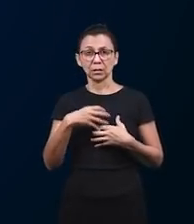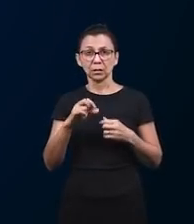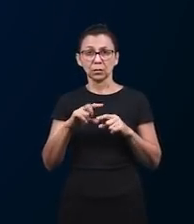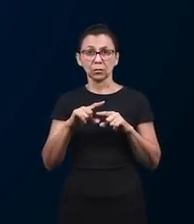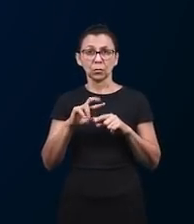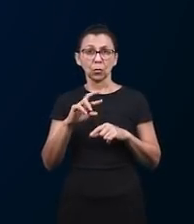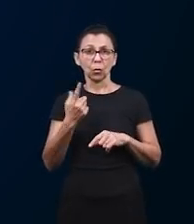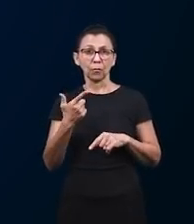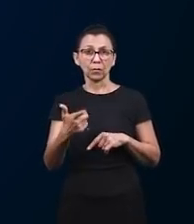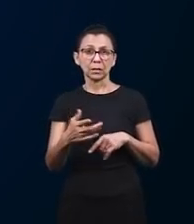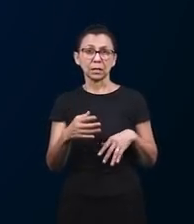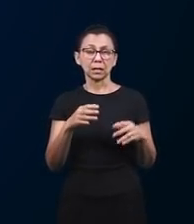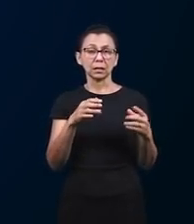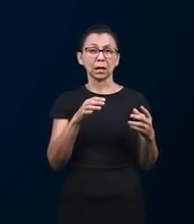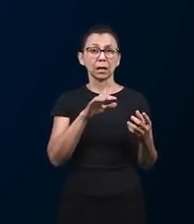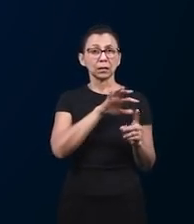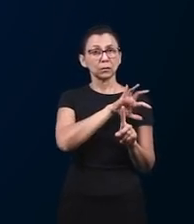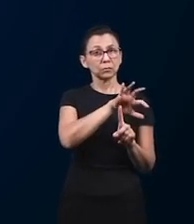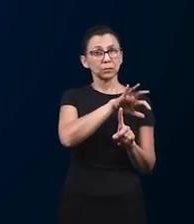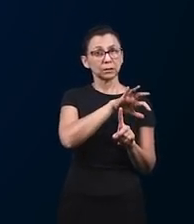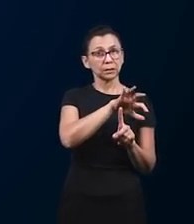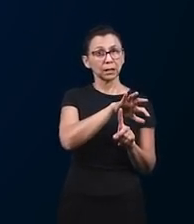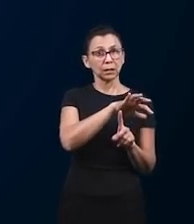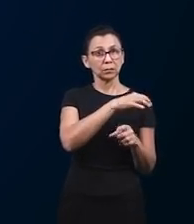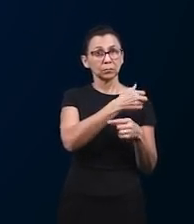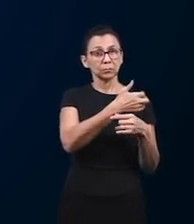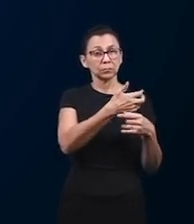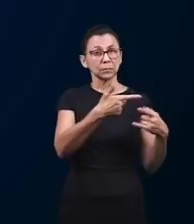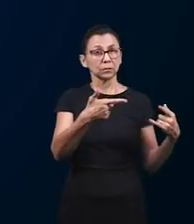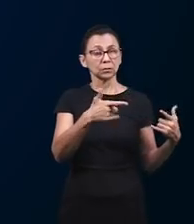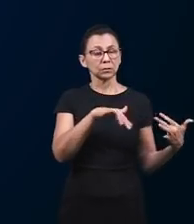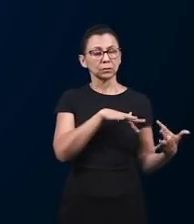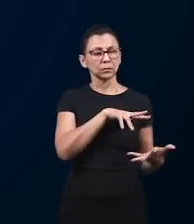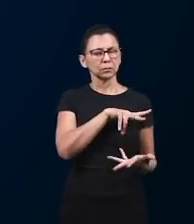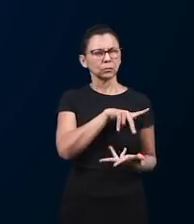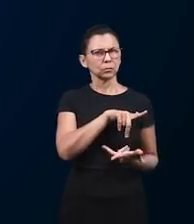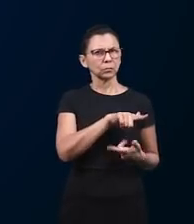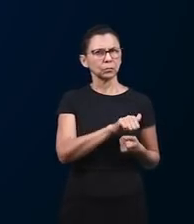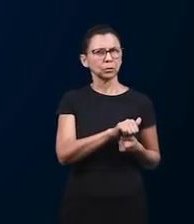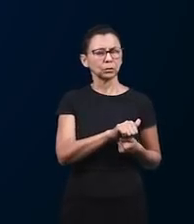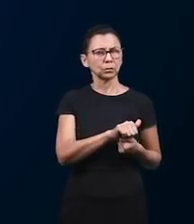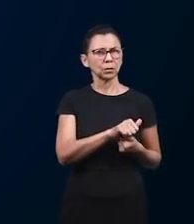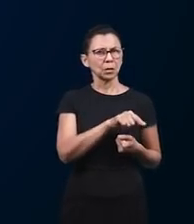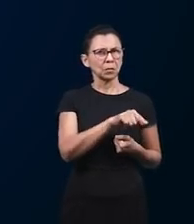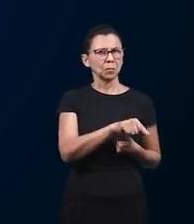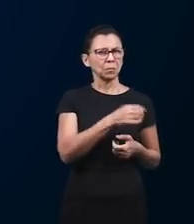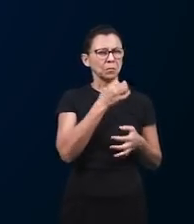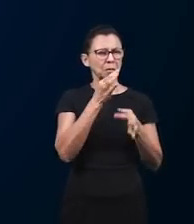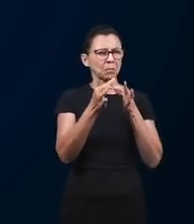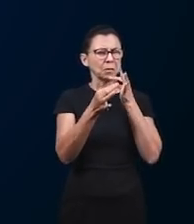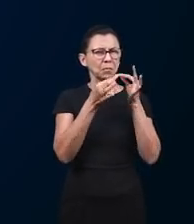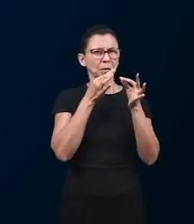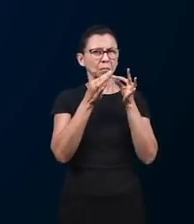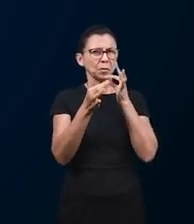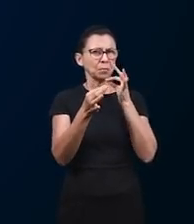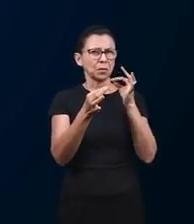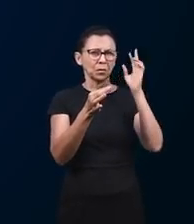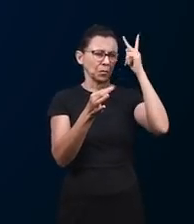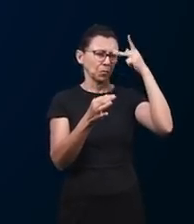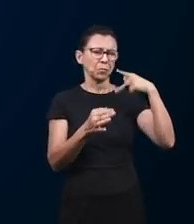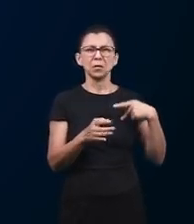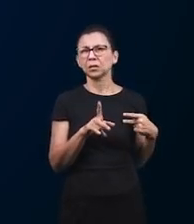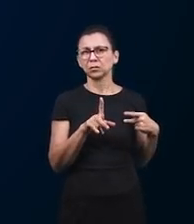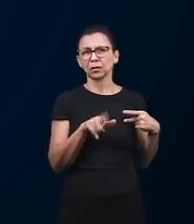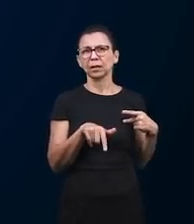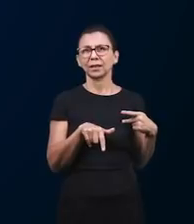com a verdade? Então precisamos ouvir a voz do Espírito Santo, porque opiniões, questionamentos, tudo isso é